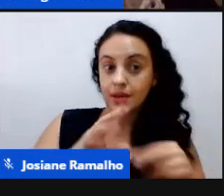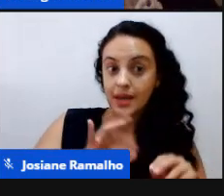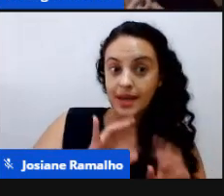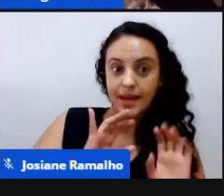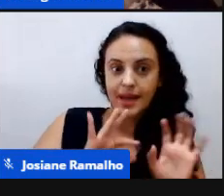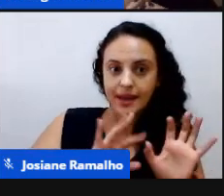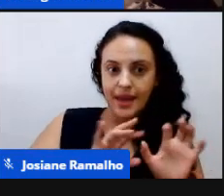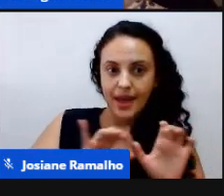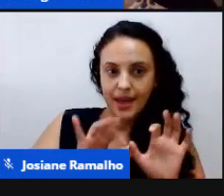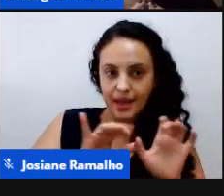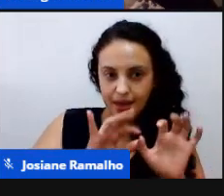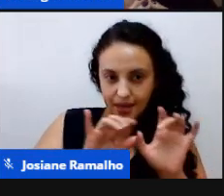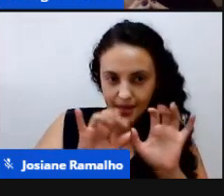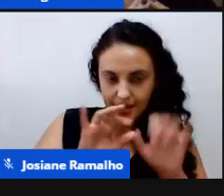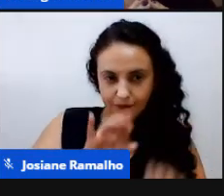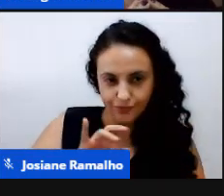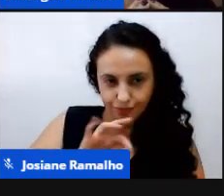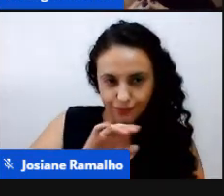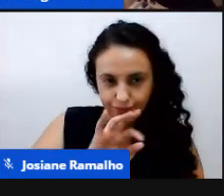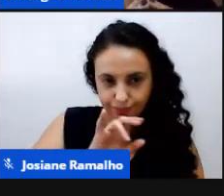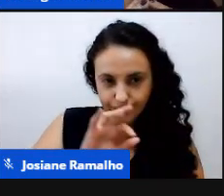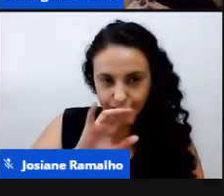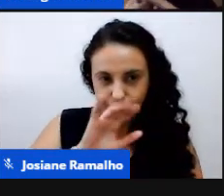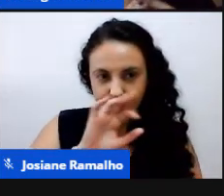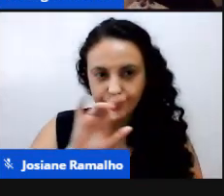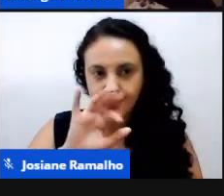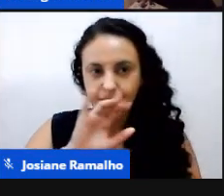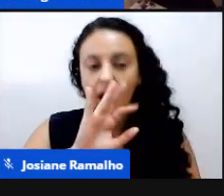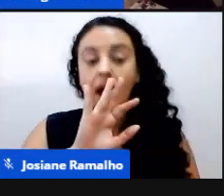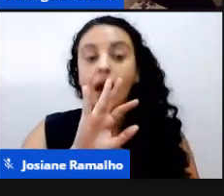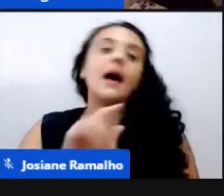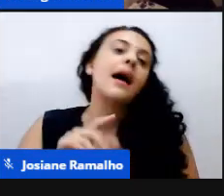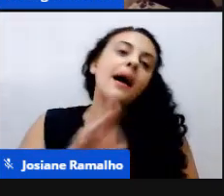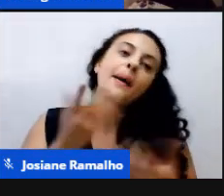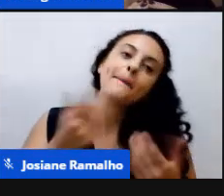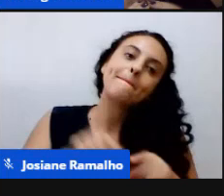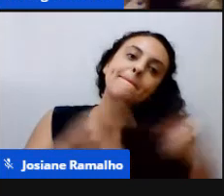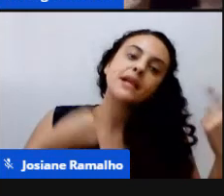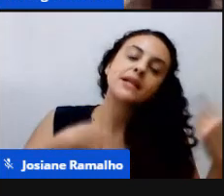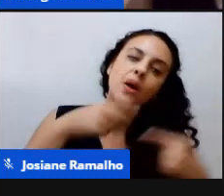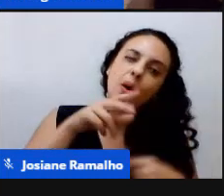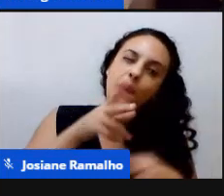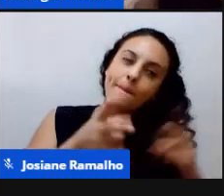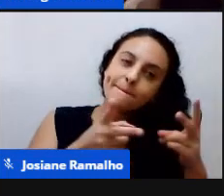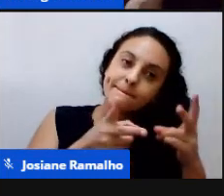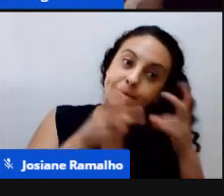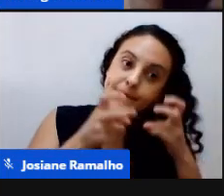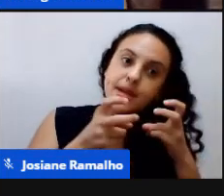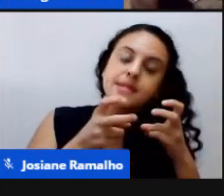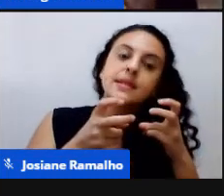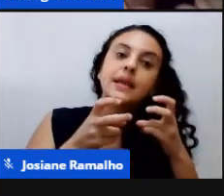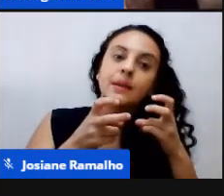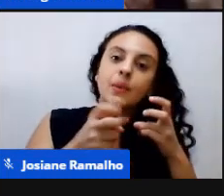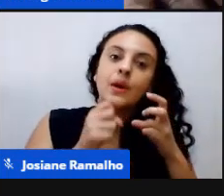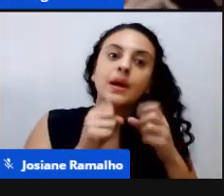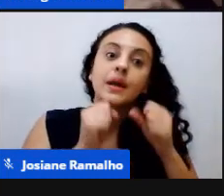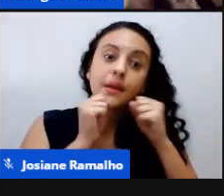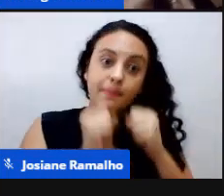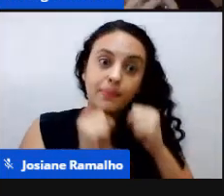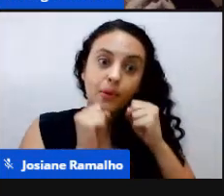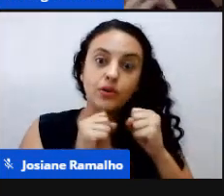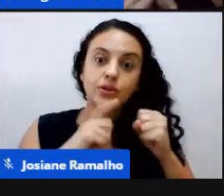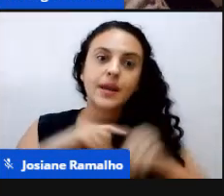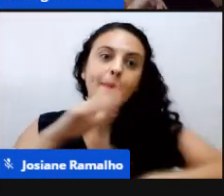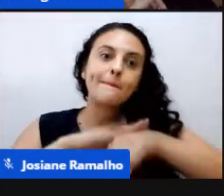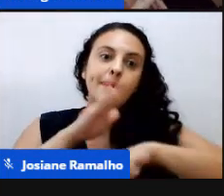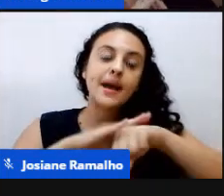Aranha. Mas eu percebo que o meu grupo, ele tem capacidade ainda de ter mais uma ou duas músicas. Essa é pouca para ele.